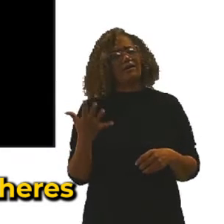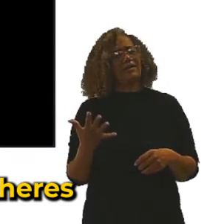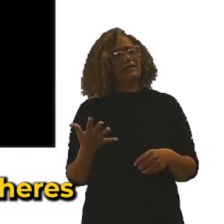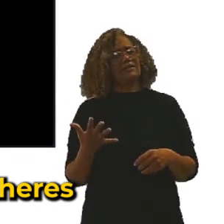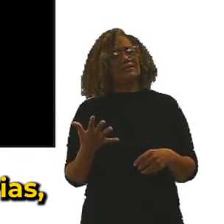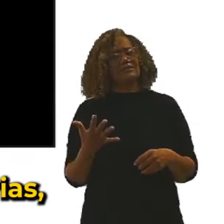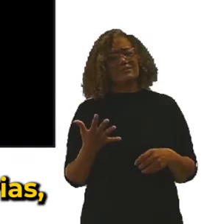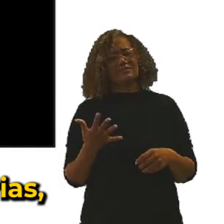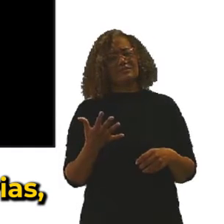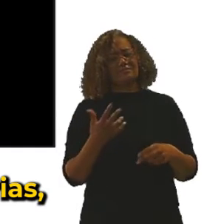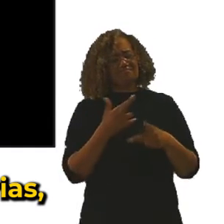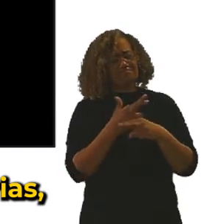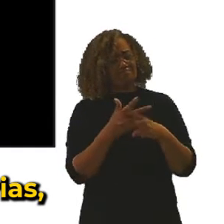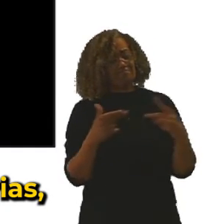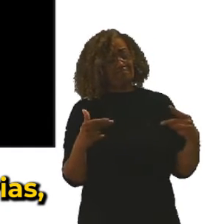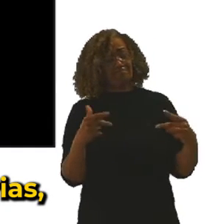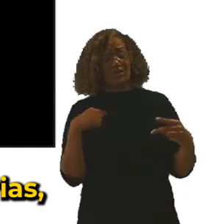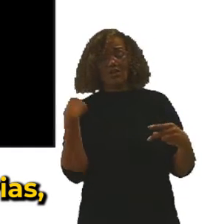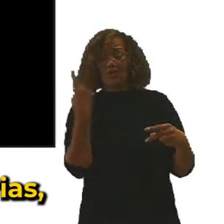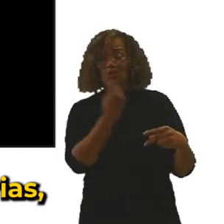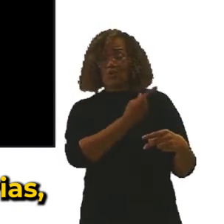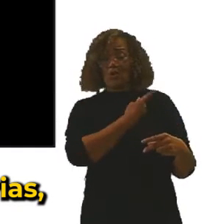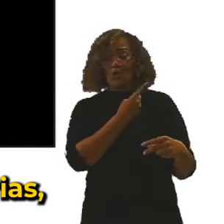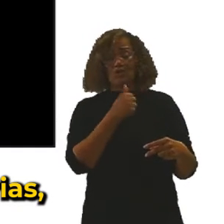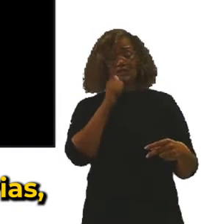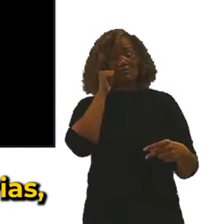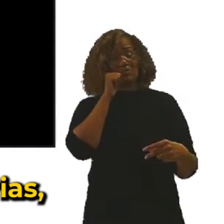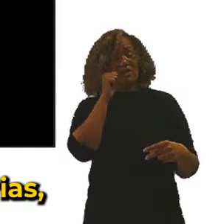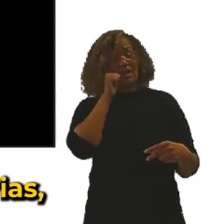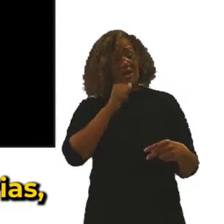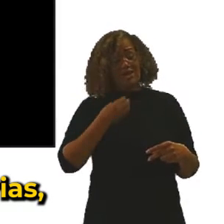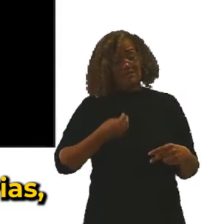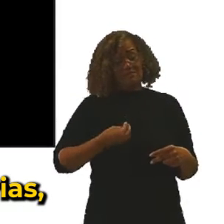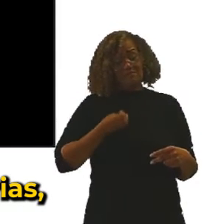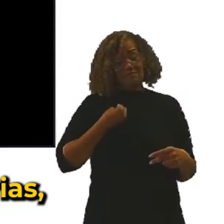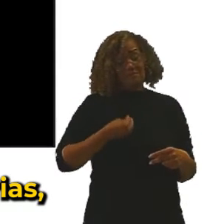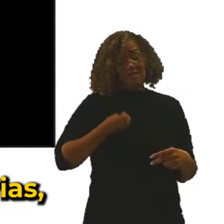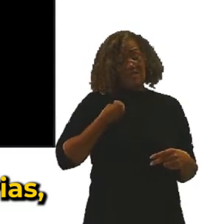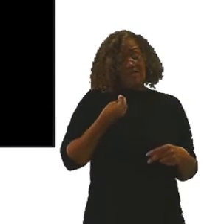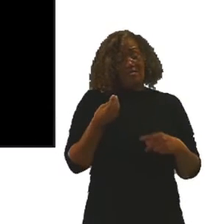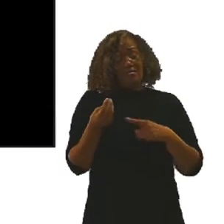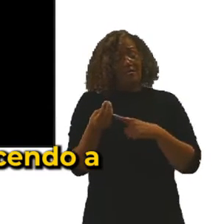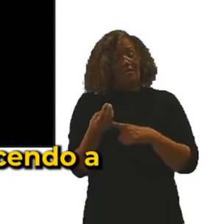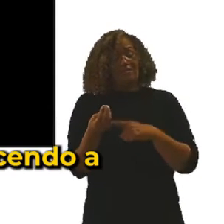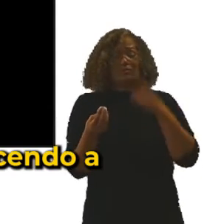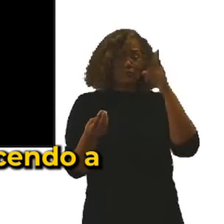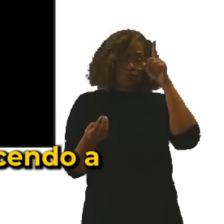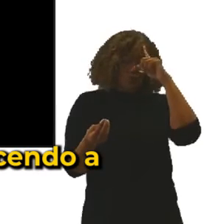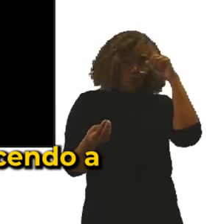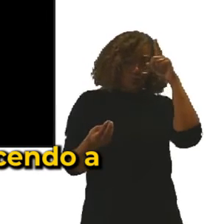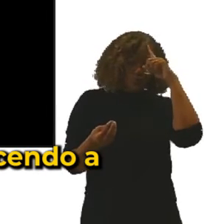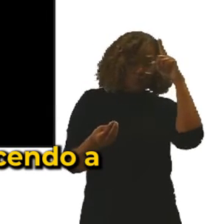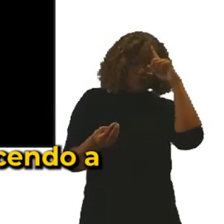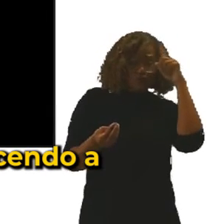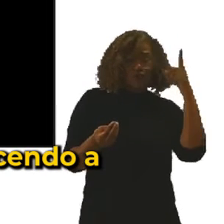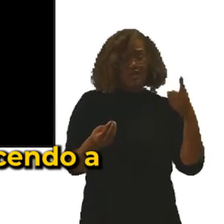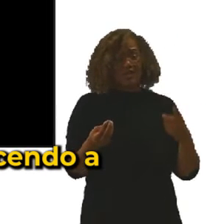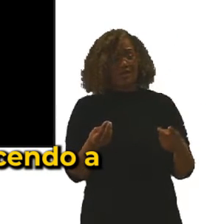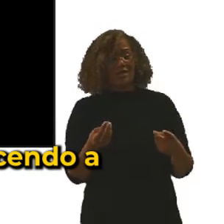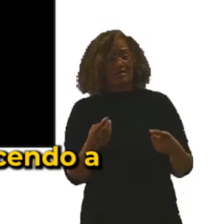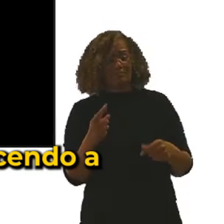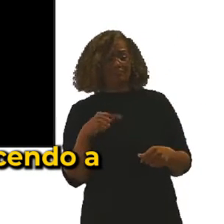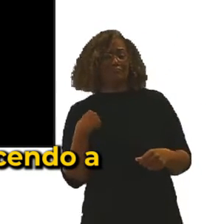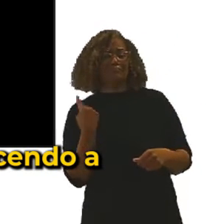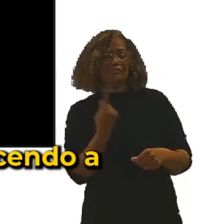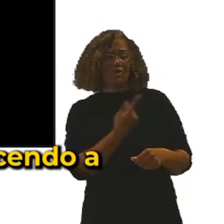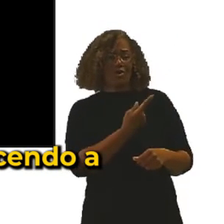nós mulheres vivenciamos, então, as nossas vidas diárias, na medida em que nós